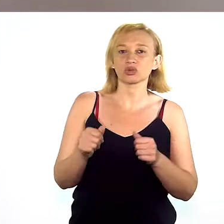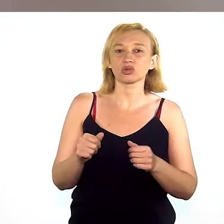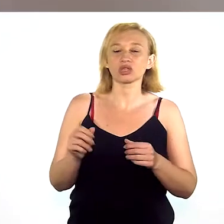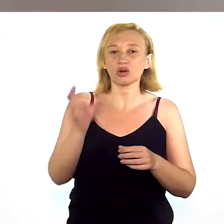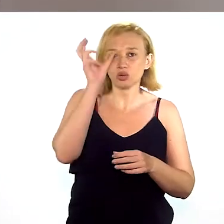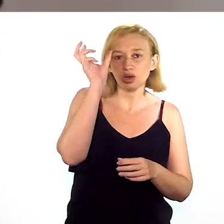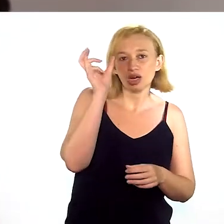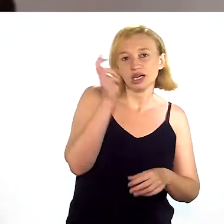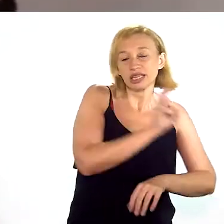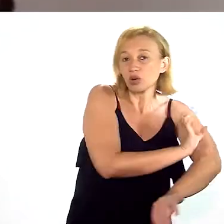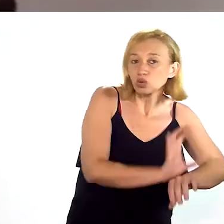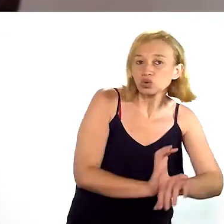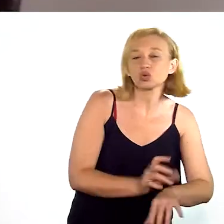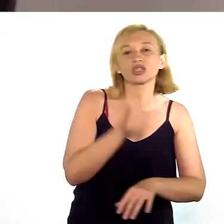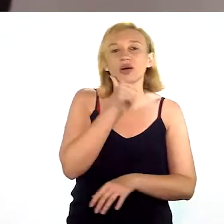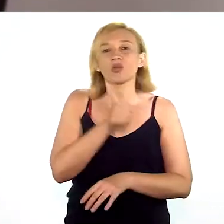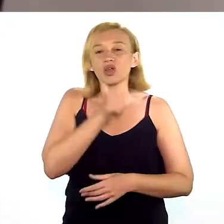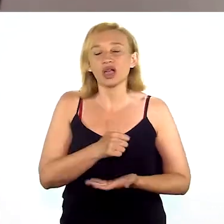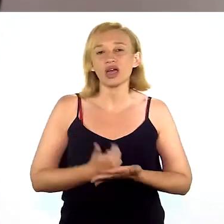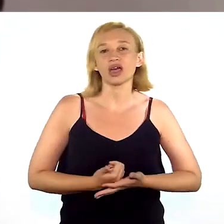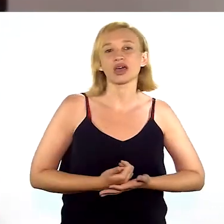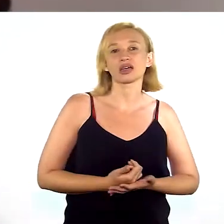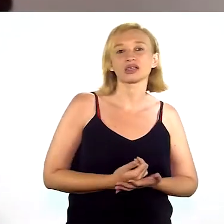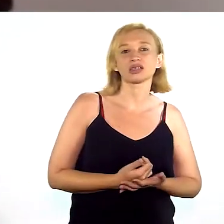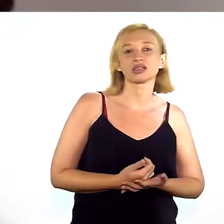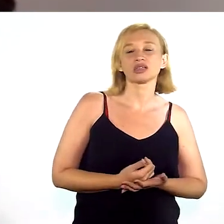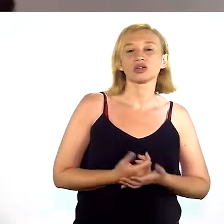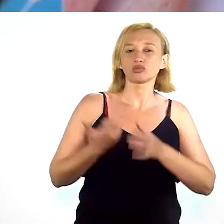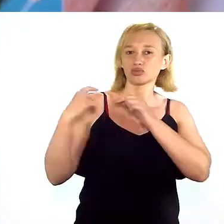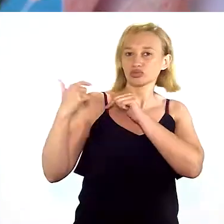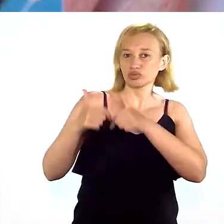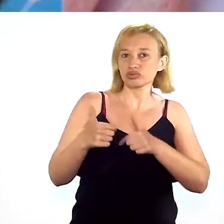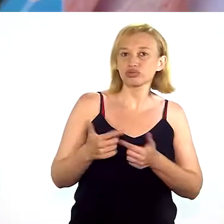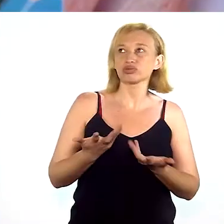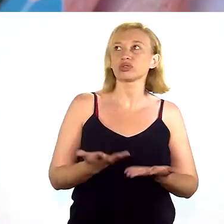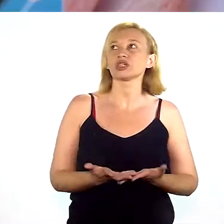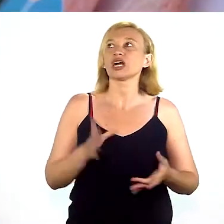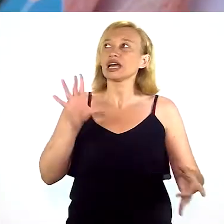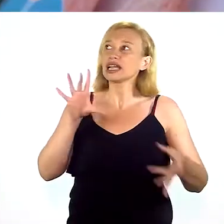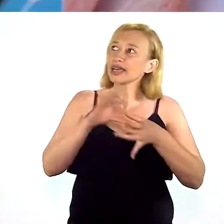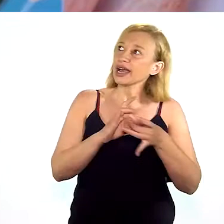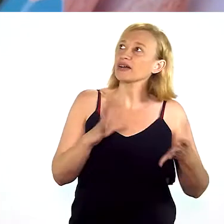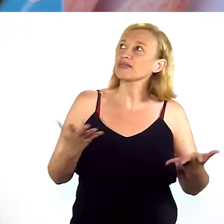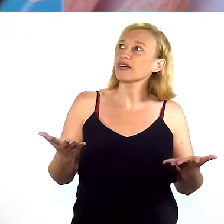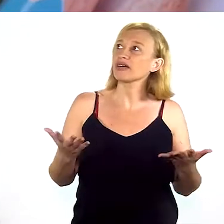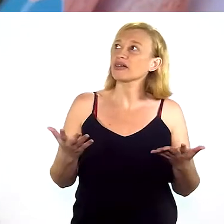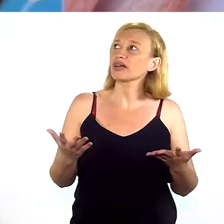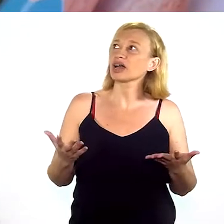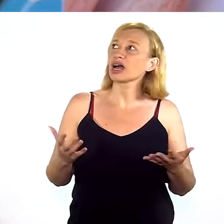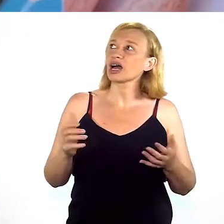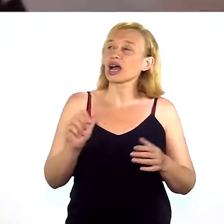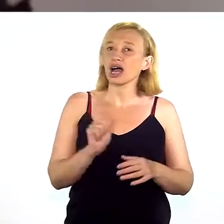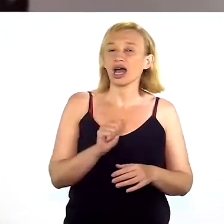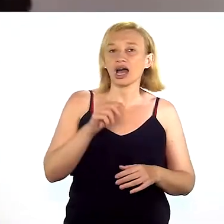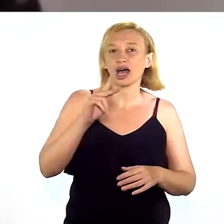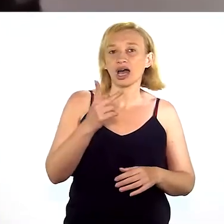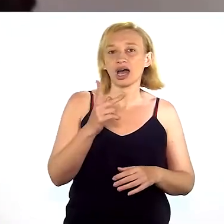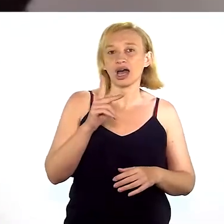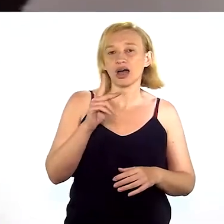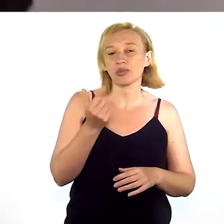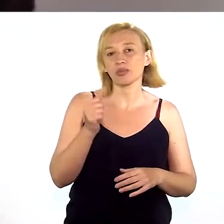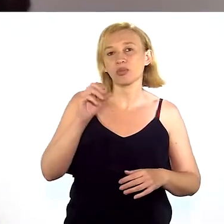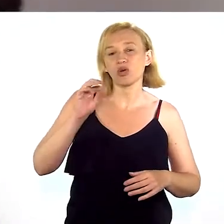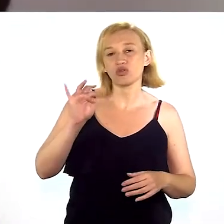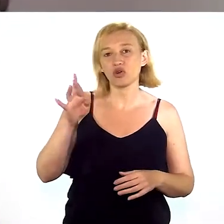torno da figura da mulher, então tem toda uma questão ligada a um patriarcado, né? Tem toda uma questão ligada à homofobia, porque